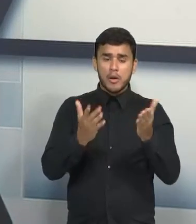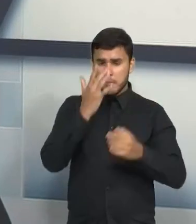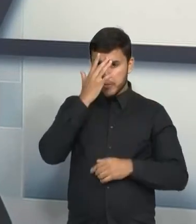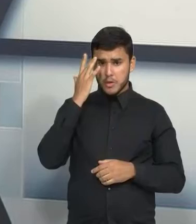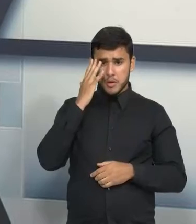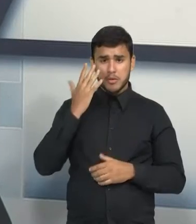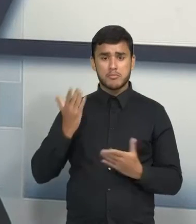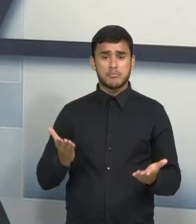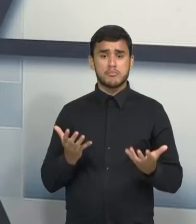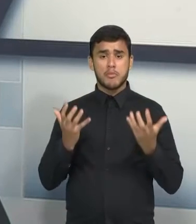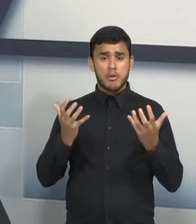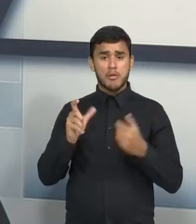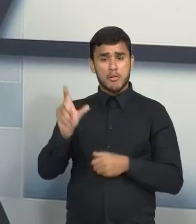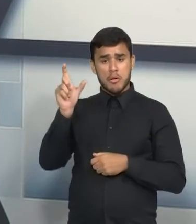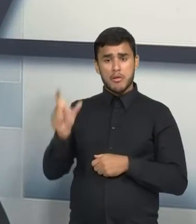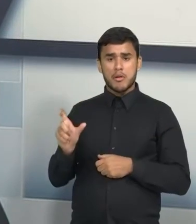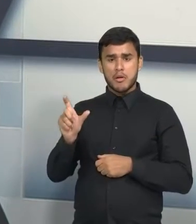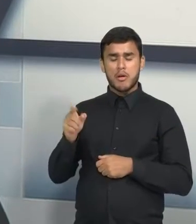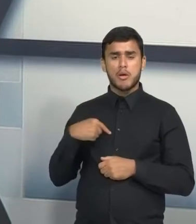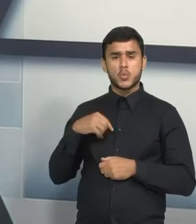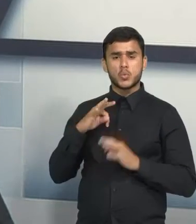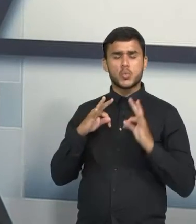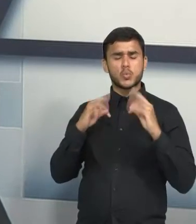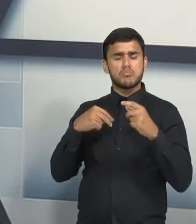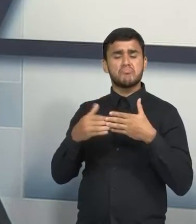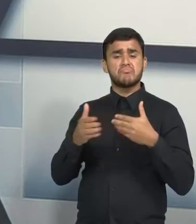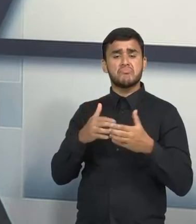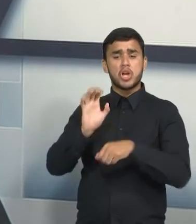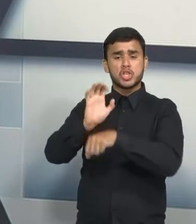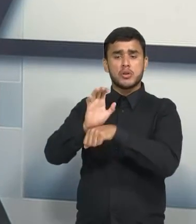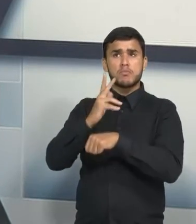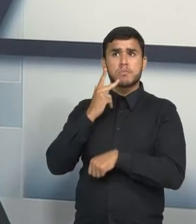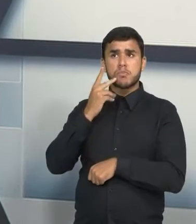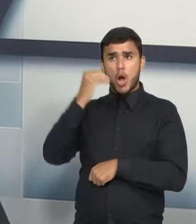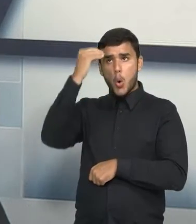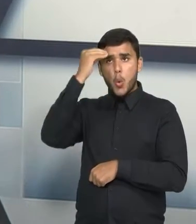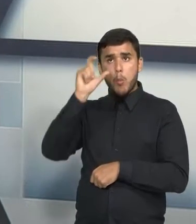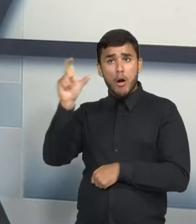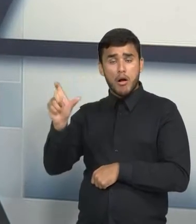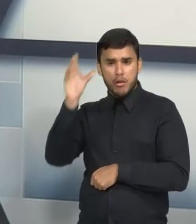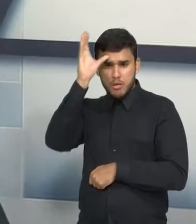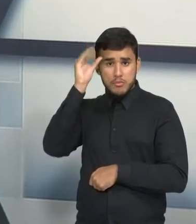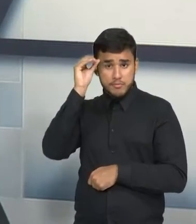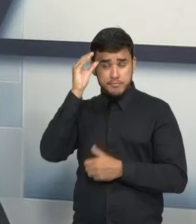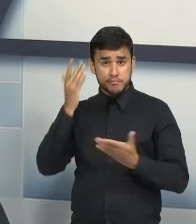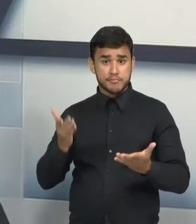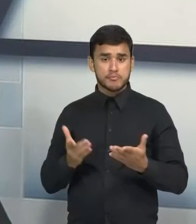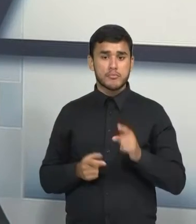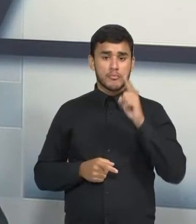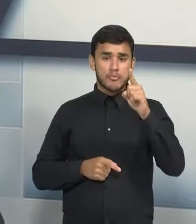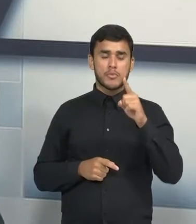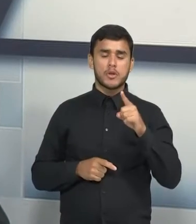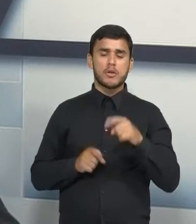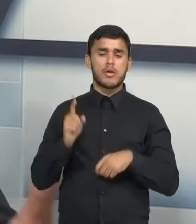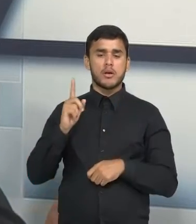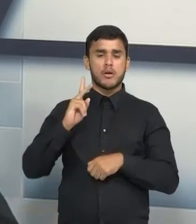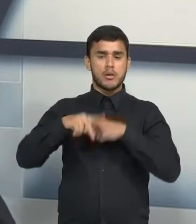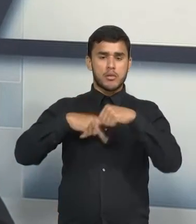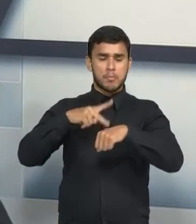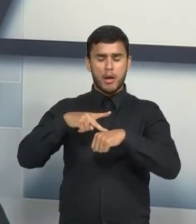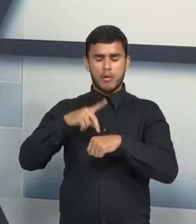querem destruir a pessoa politicamente, destruir o Estado do Ceará, né? Os Estados Unidos, os governos britânicos, o